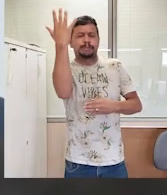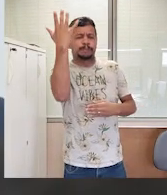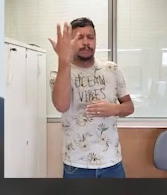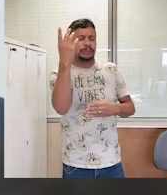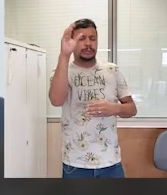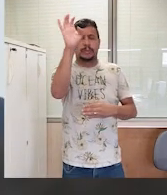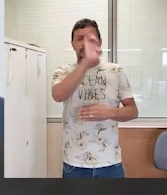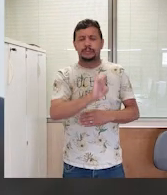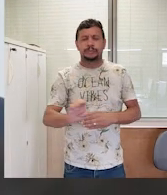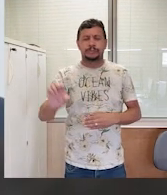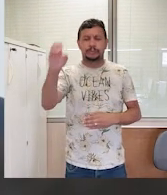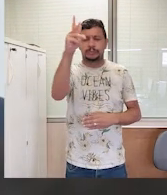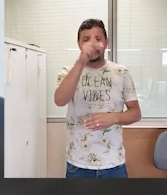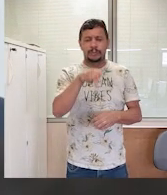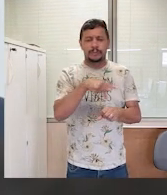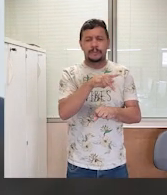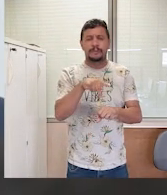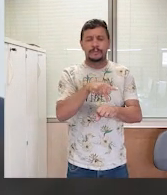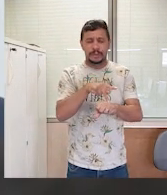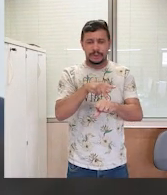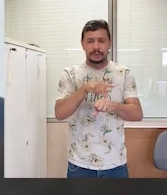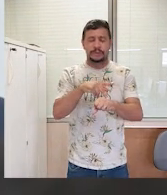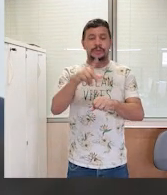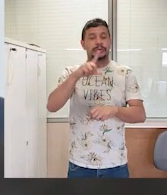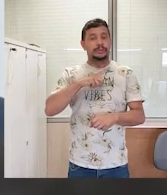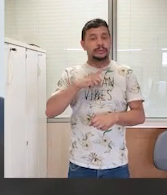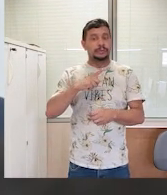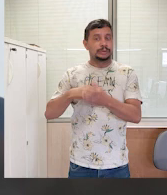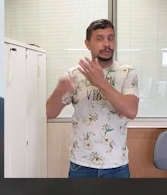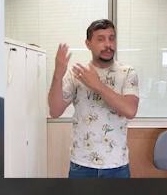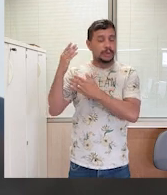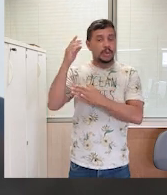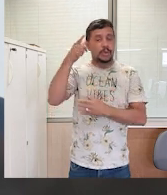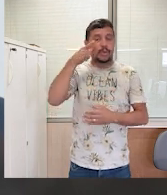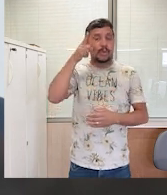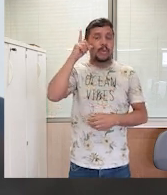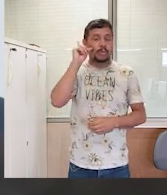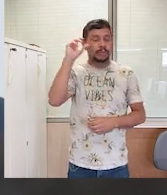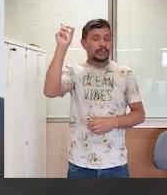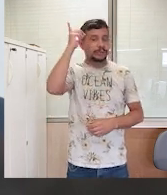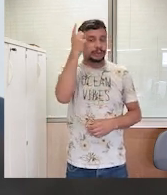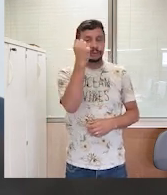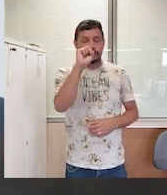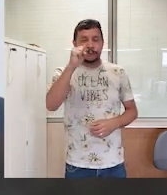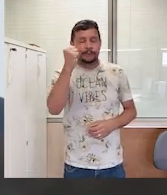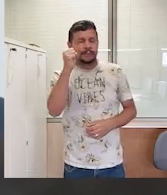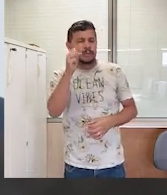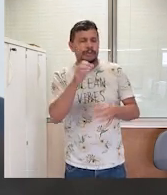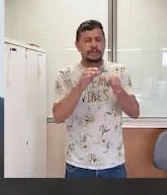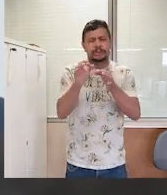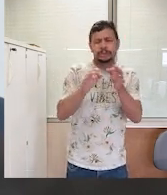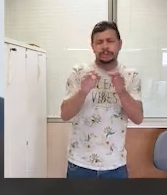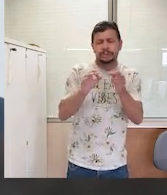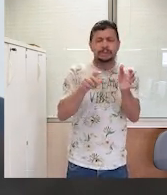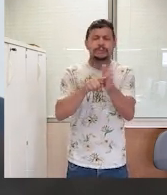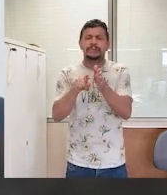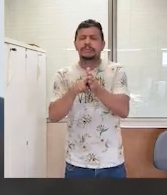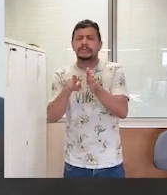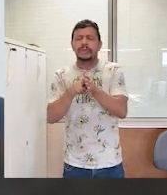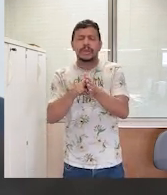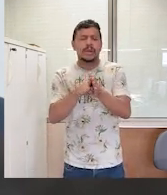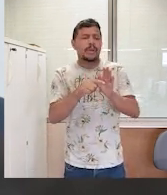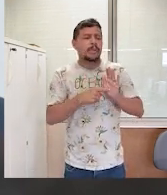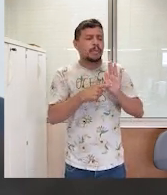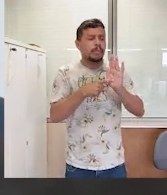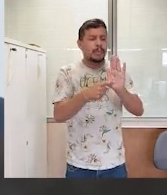tentativa de golpe de Estado. A operação foi deflagrada dia 8. Até o momento, as investigações apontaram que